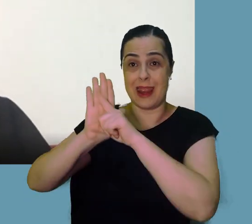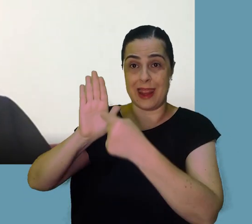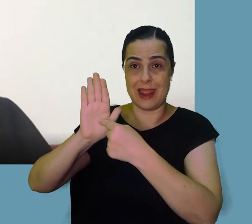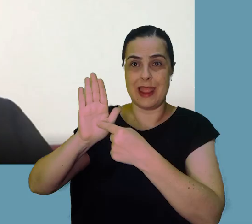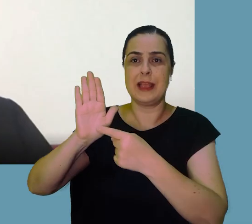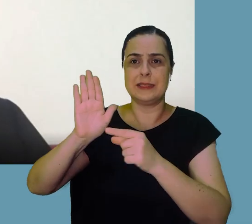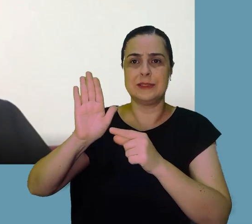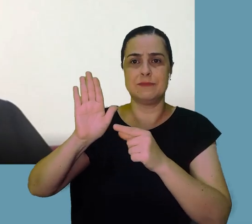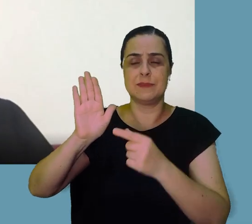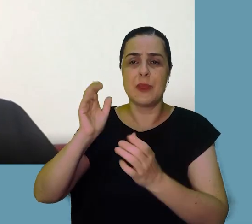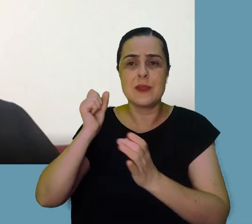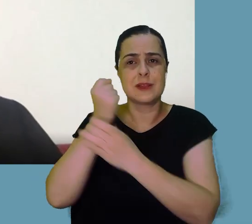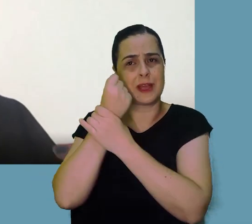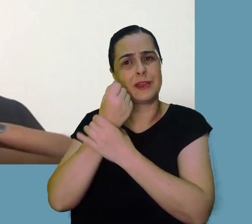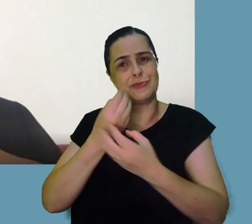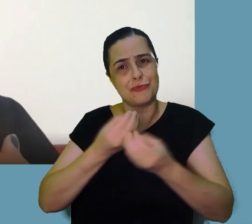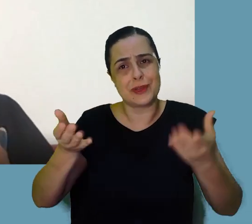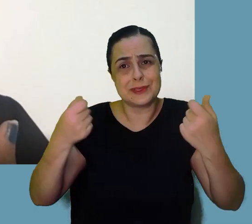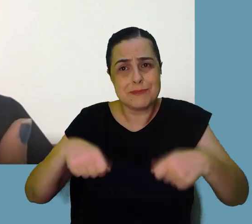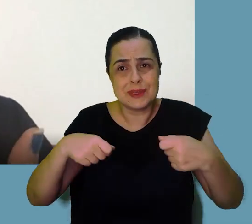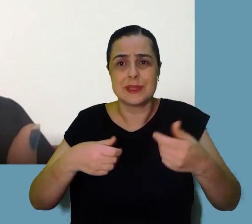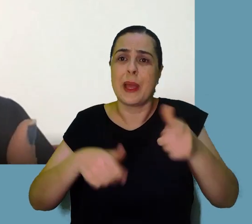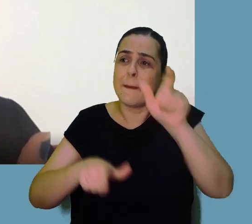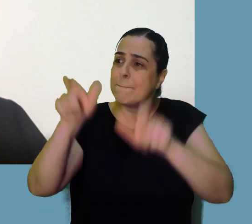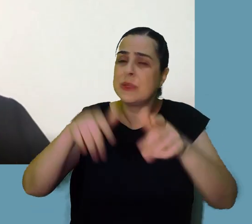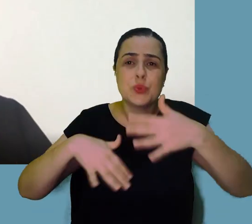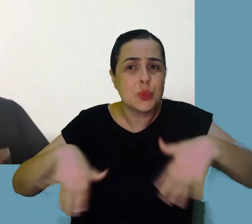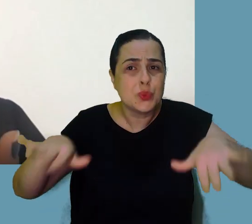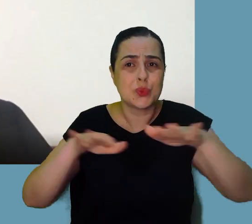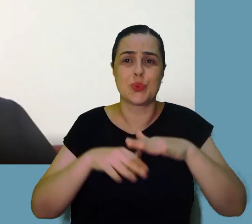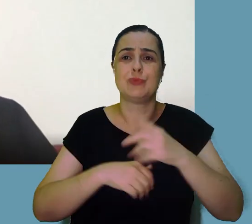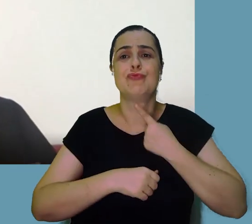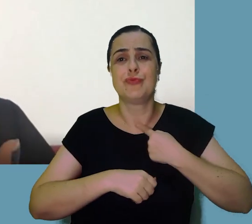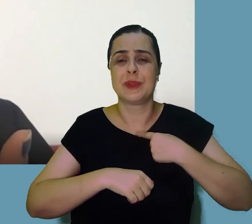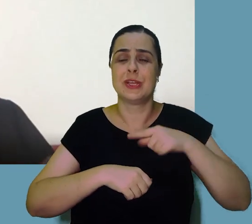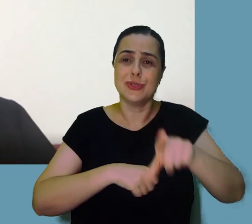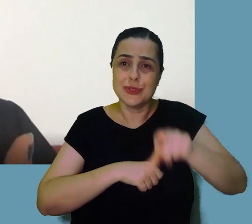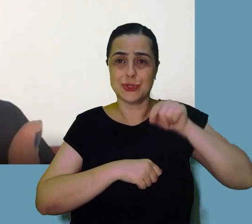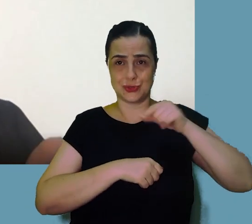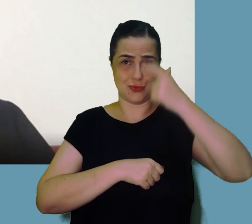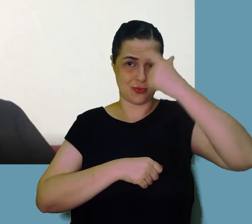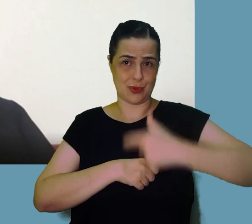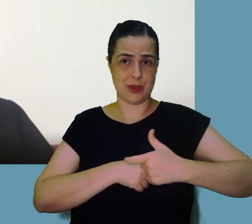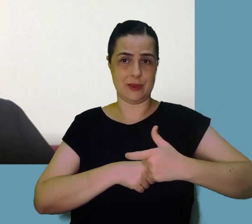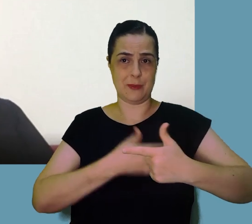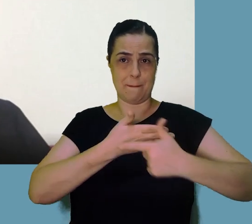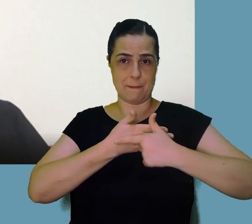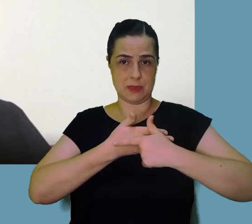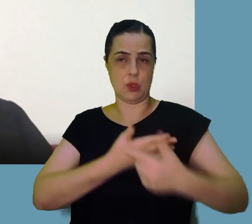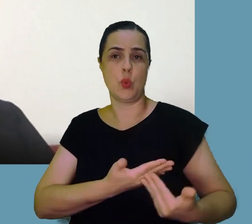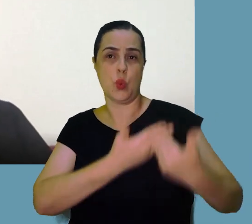garanta isso. Então, que todo mundo intencionalmente escolha exercer o seu papel de maneira